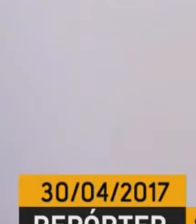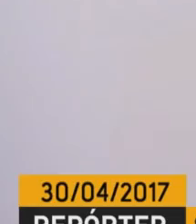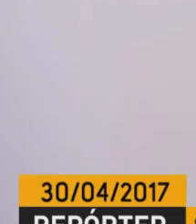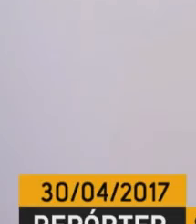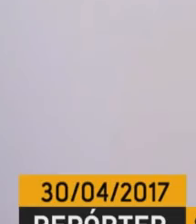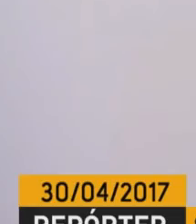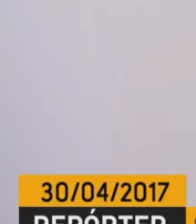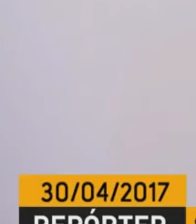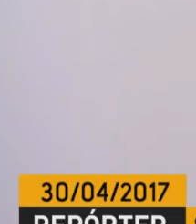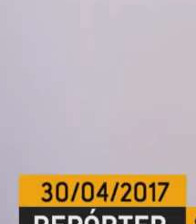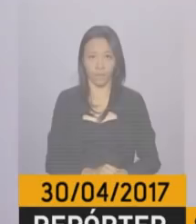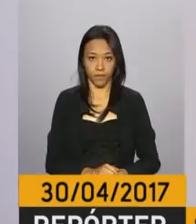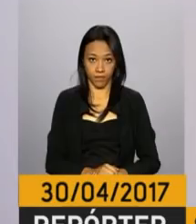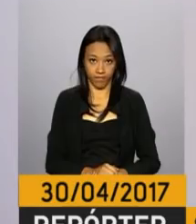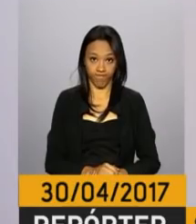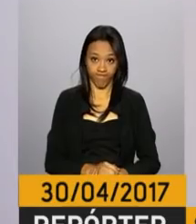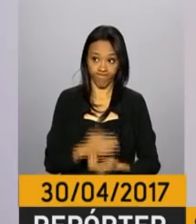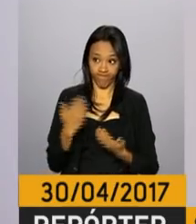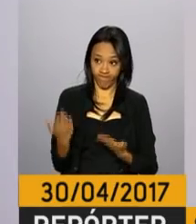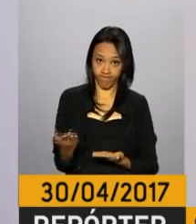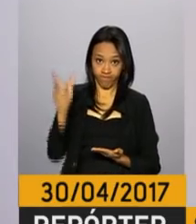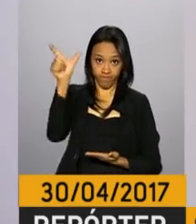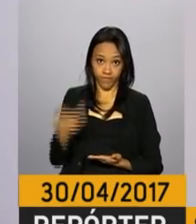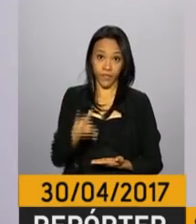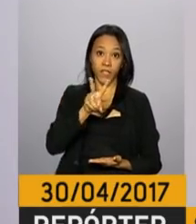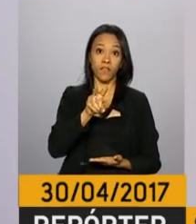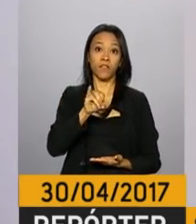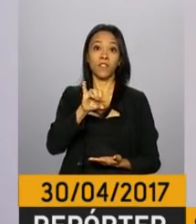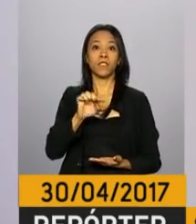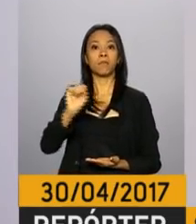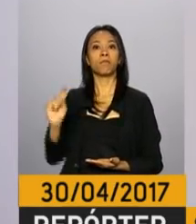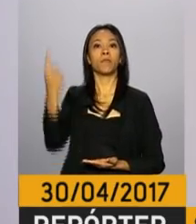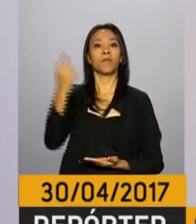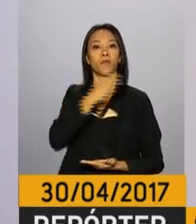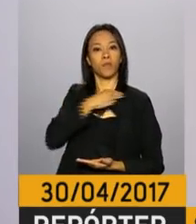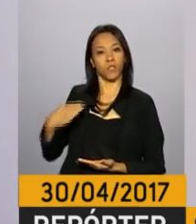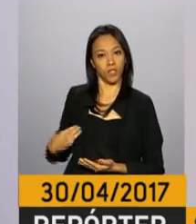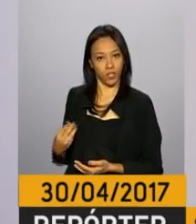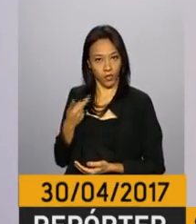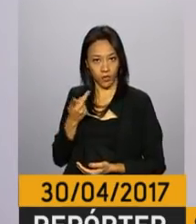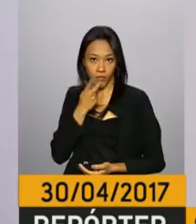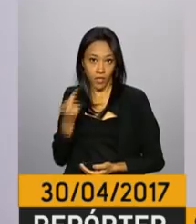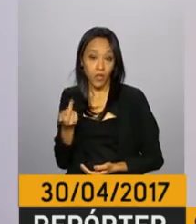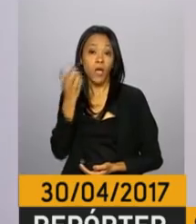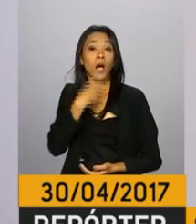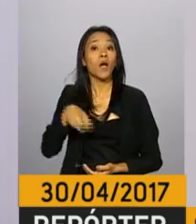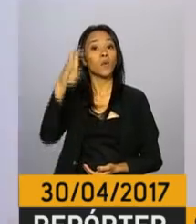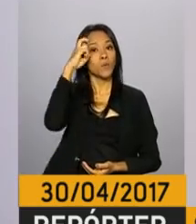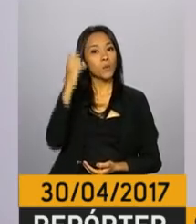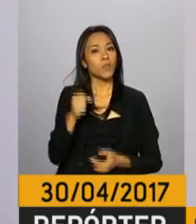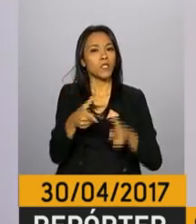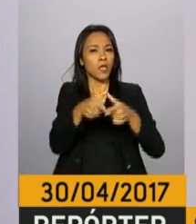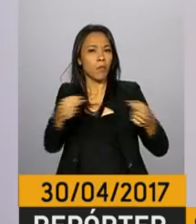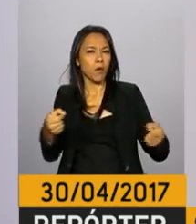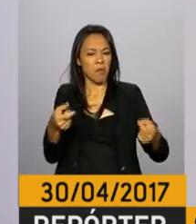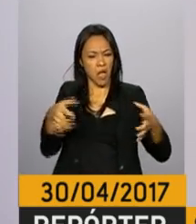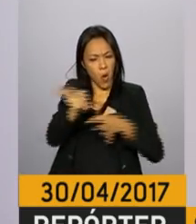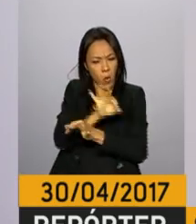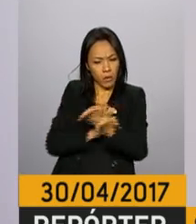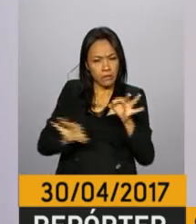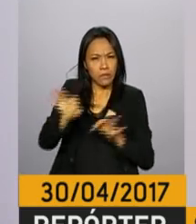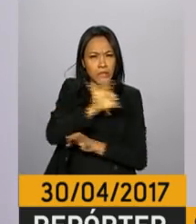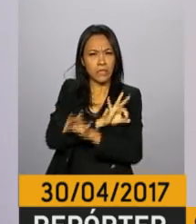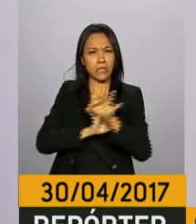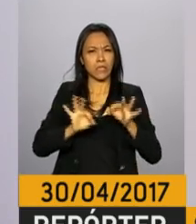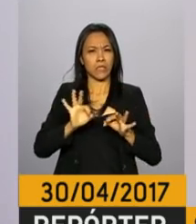japonês. Aliás, senhor vice-primeiro-ministro, a cultura japonesa, a organização japonesa,